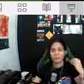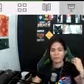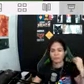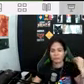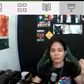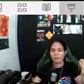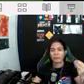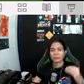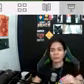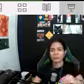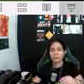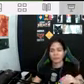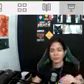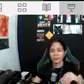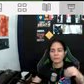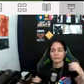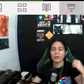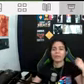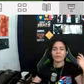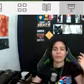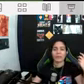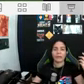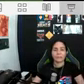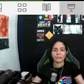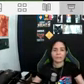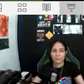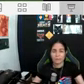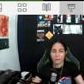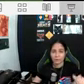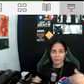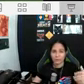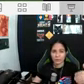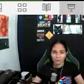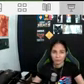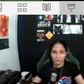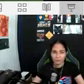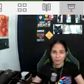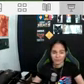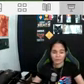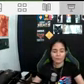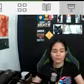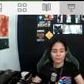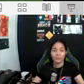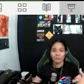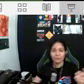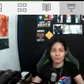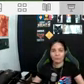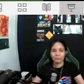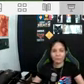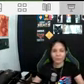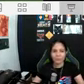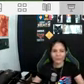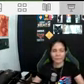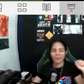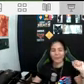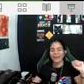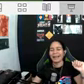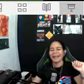da observação, da pergunta, da hipótese. Então, na aula da semana passada, a gente trouxe alguns exemplos, né? Um deles